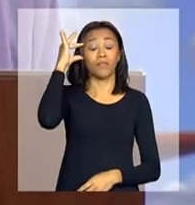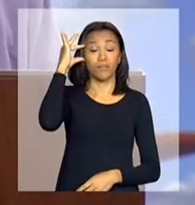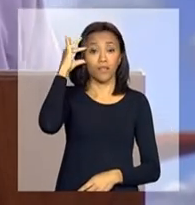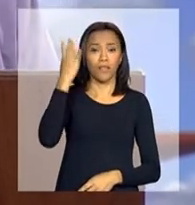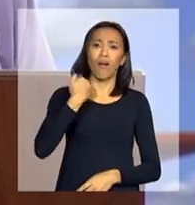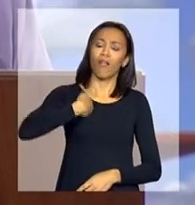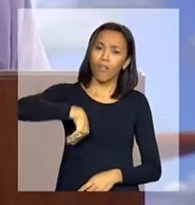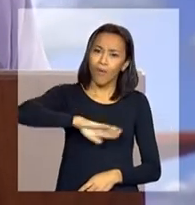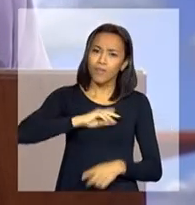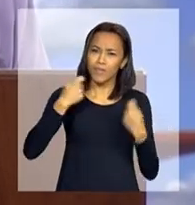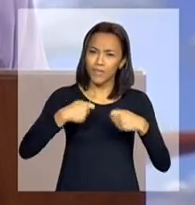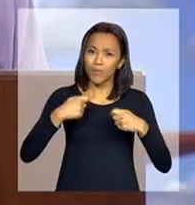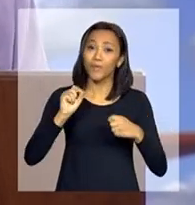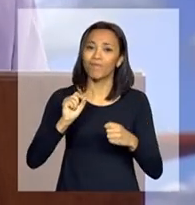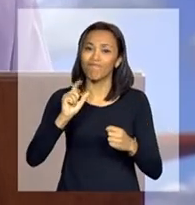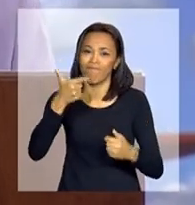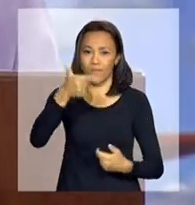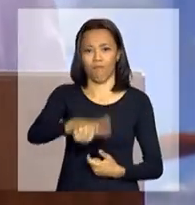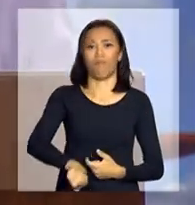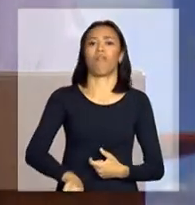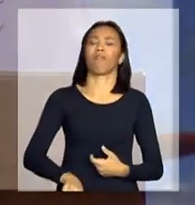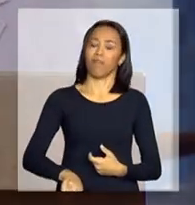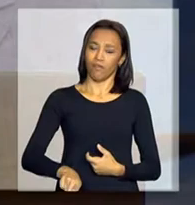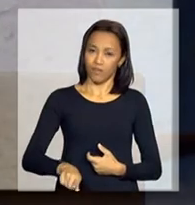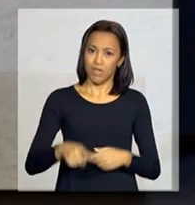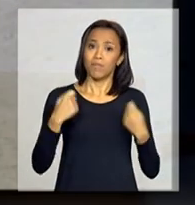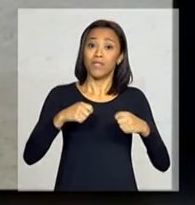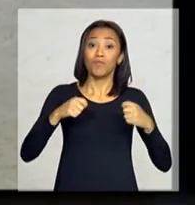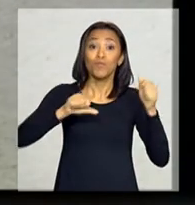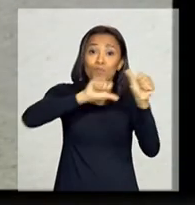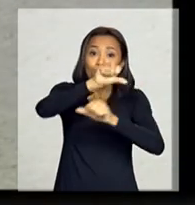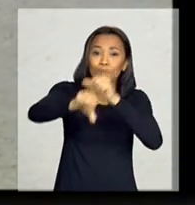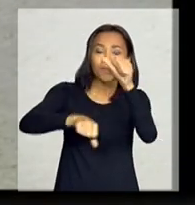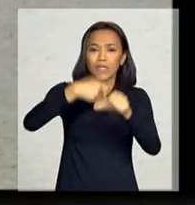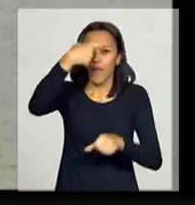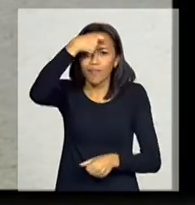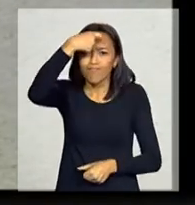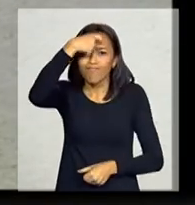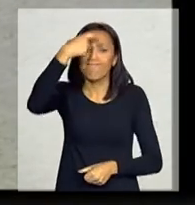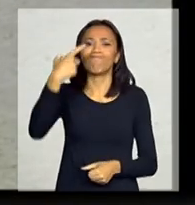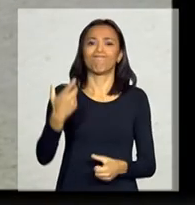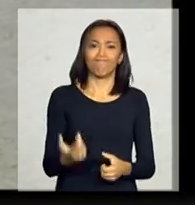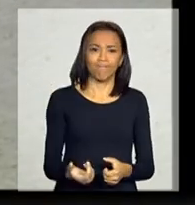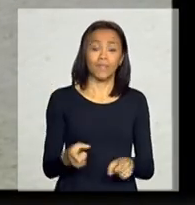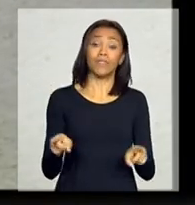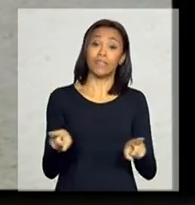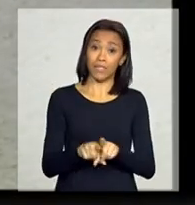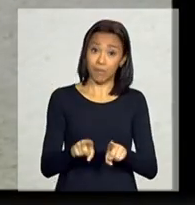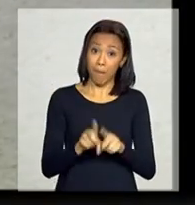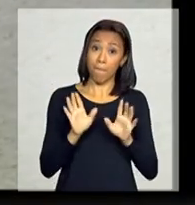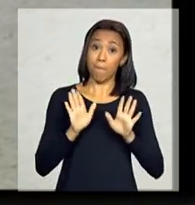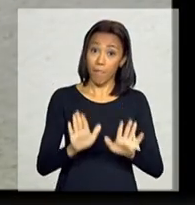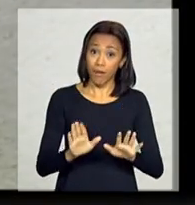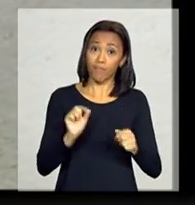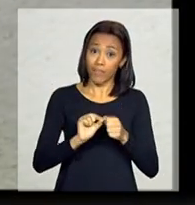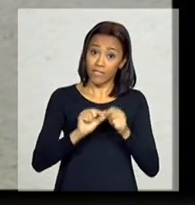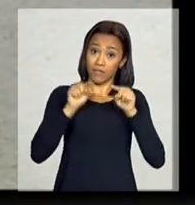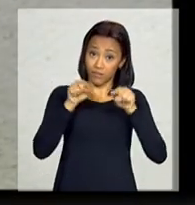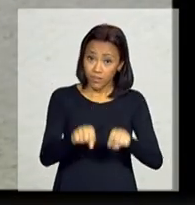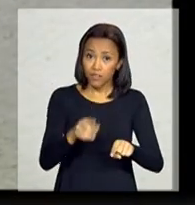precisamos de mais precisamos mudar mentalidades e para tanto nós